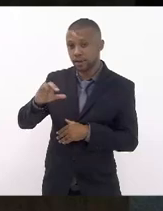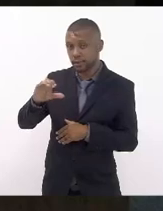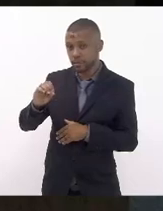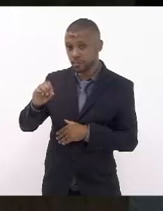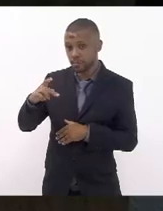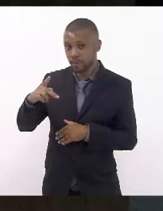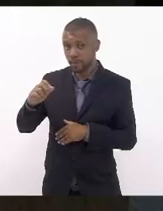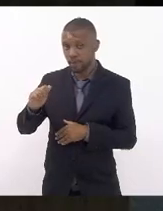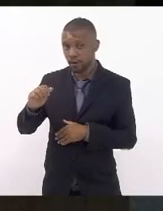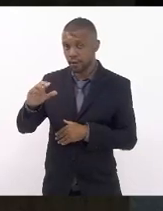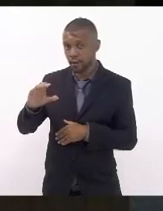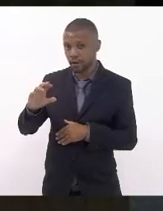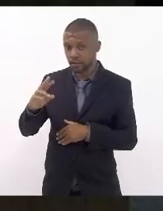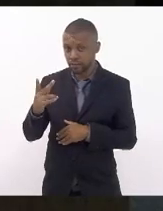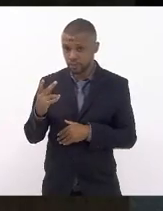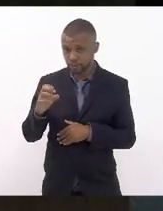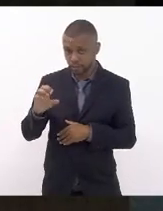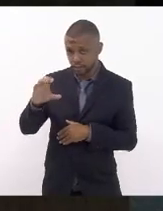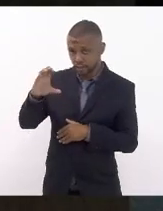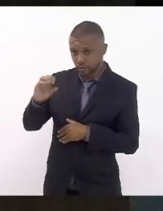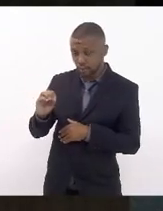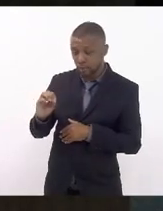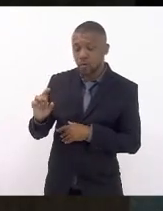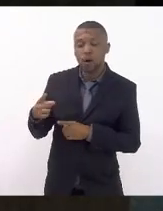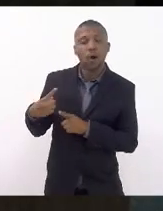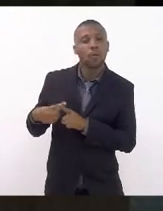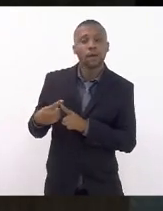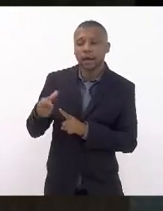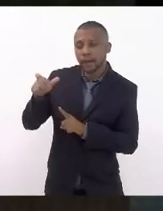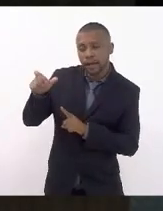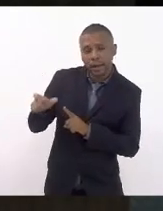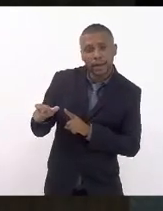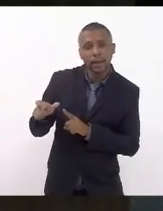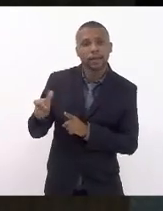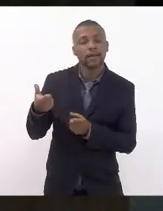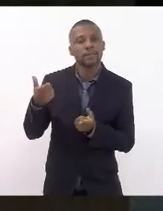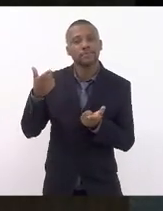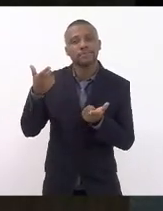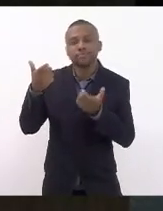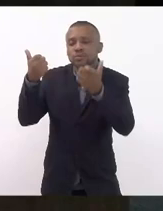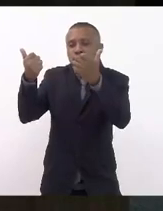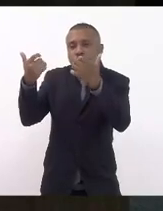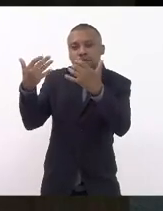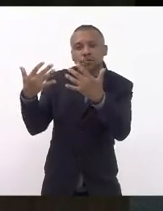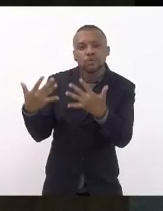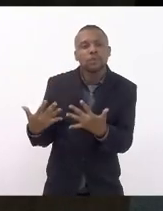porque ele, de alguma forma, define,